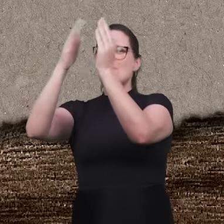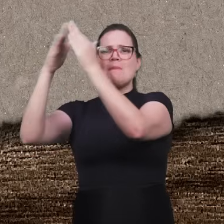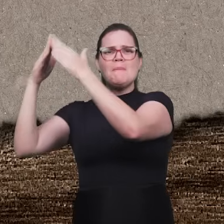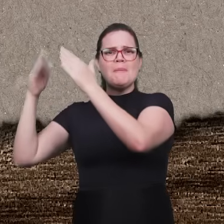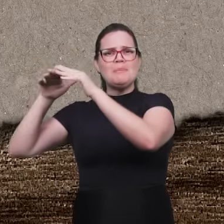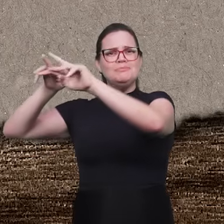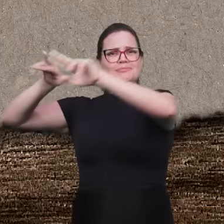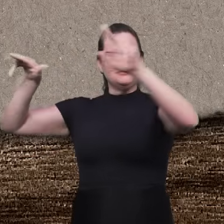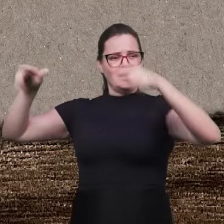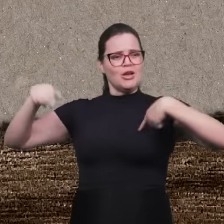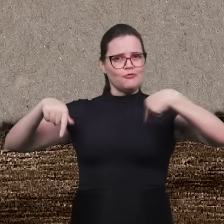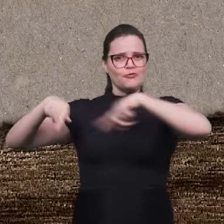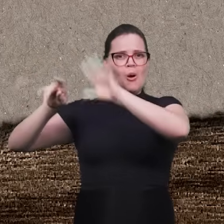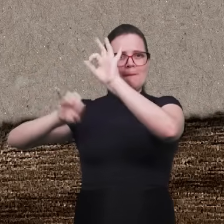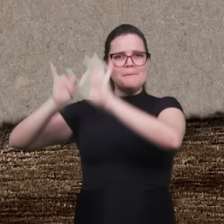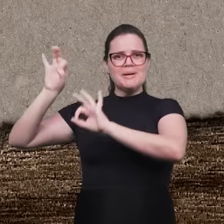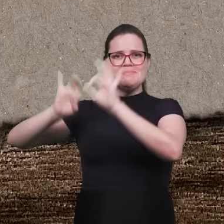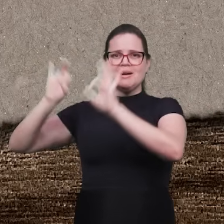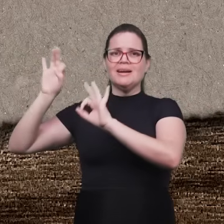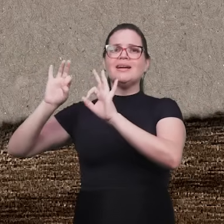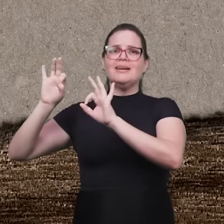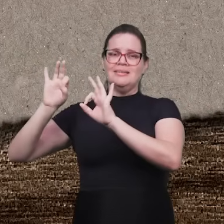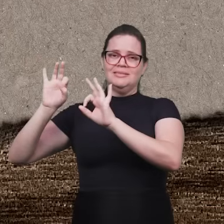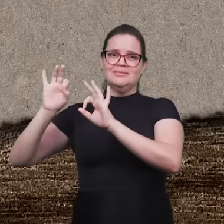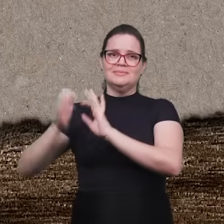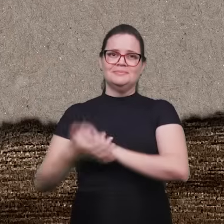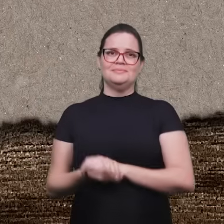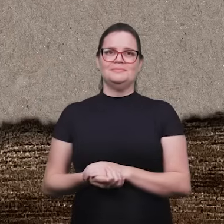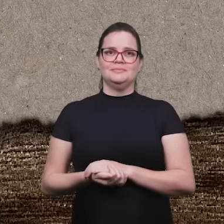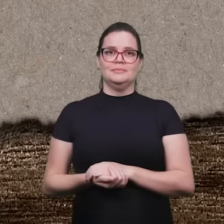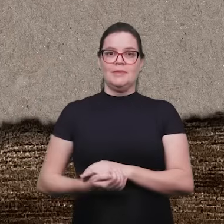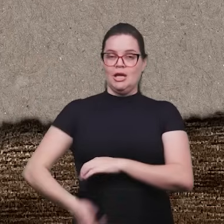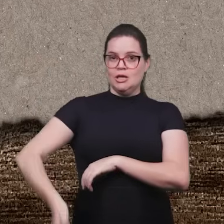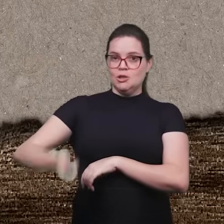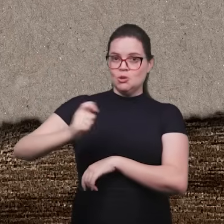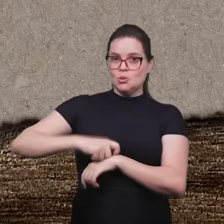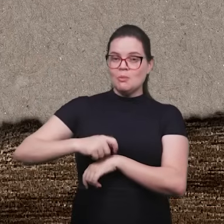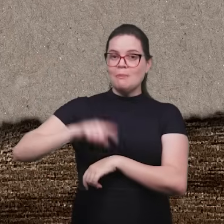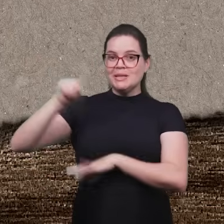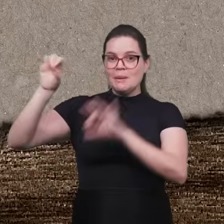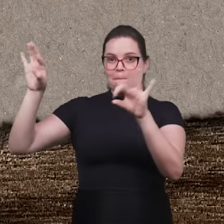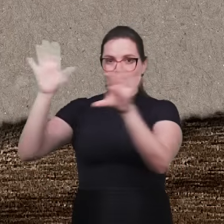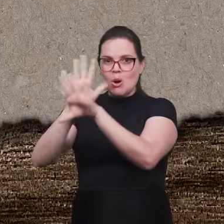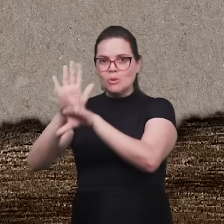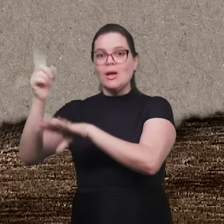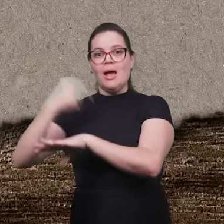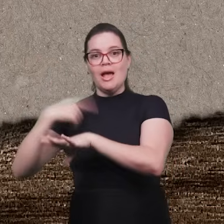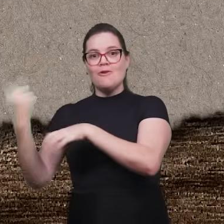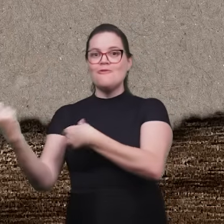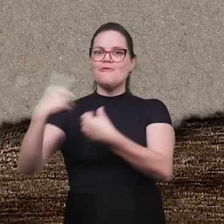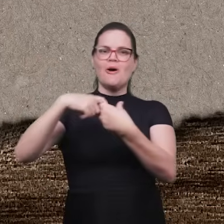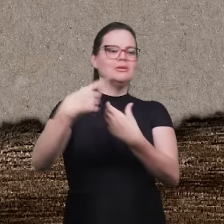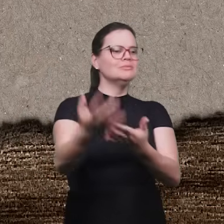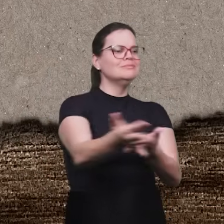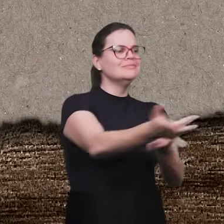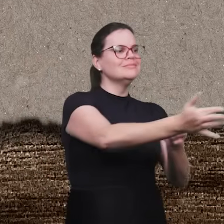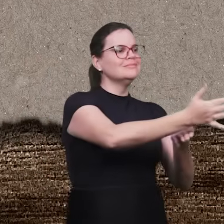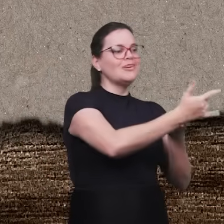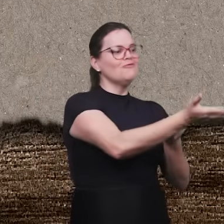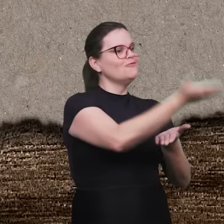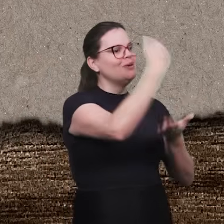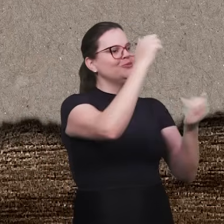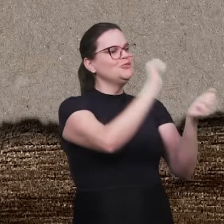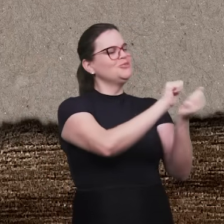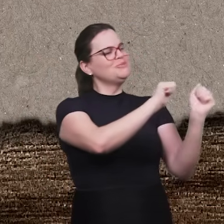irei prepará-las. E quando elas estiverem prontas, eu voltarei para vos